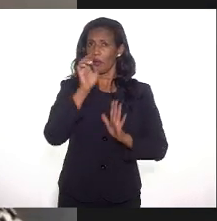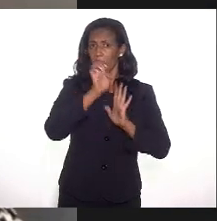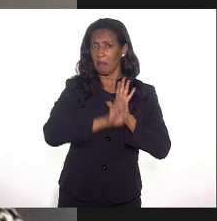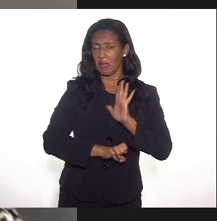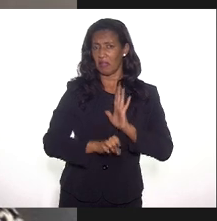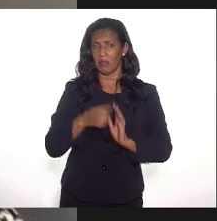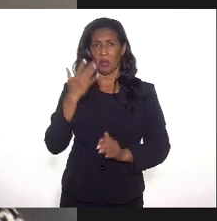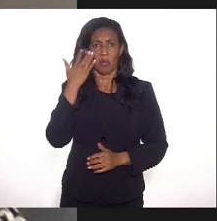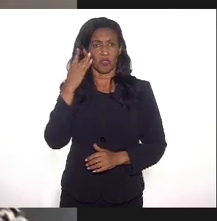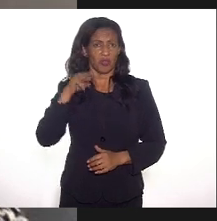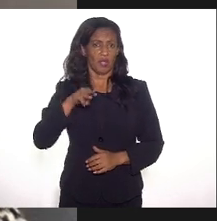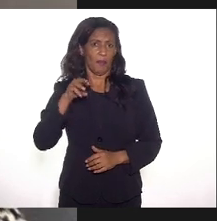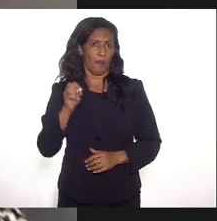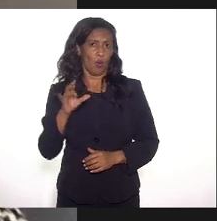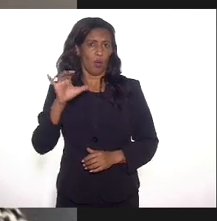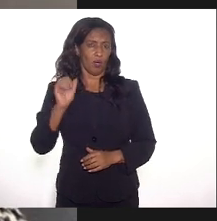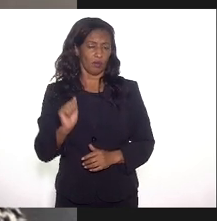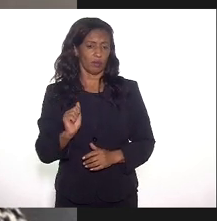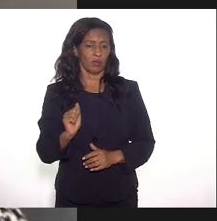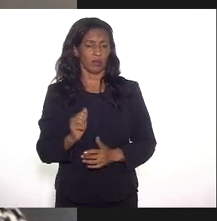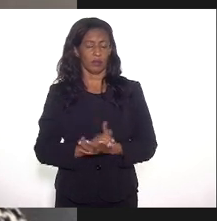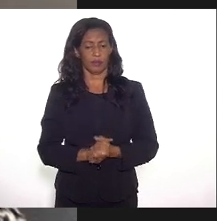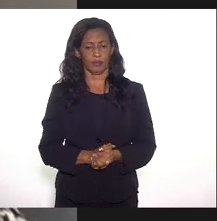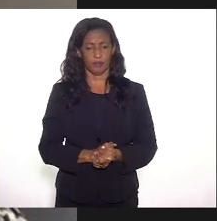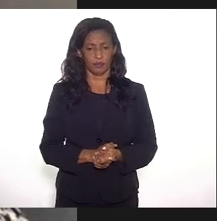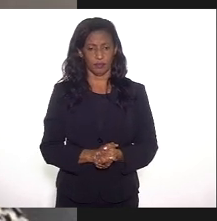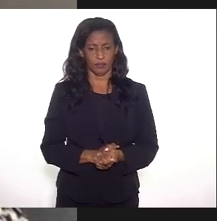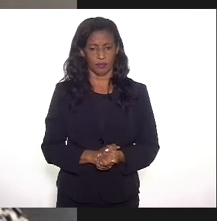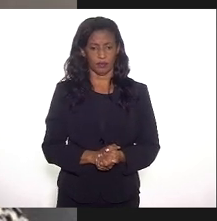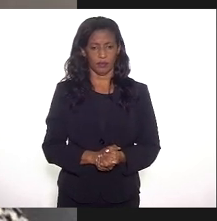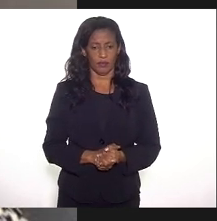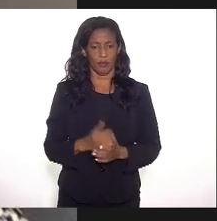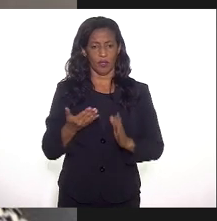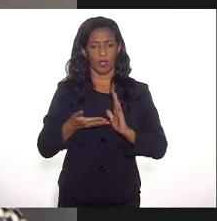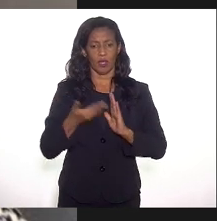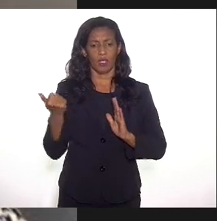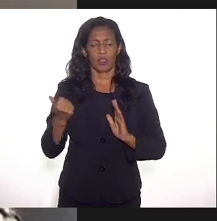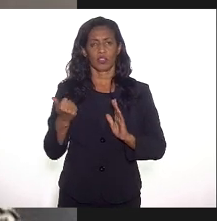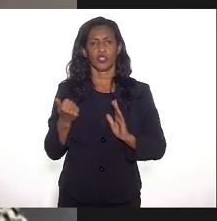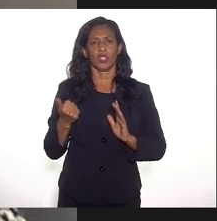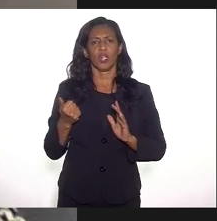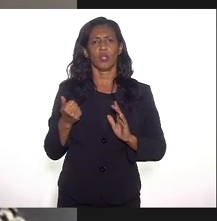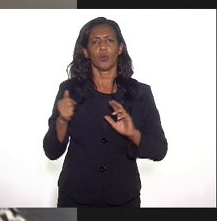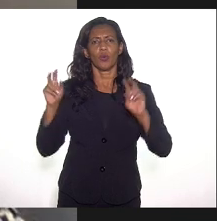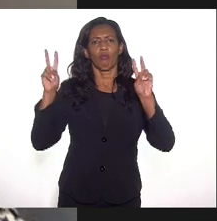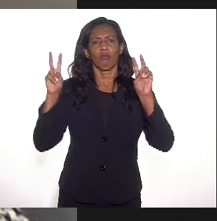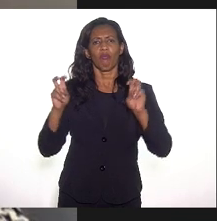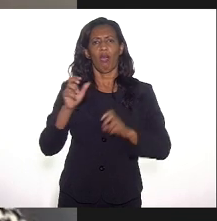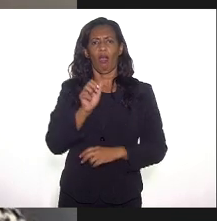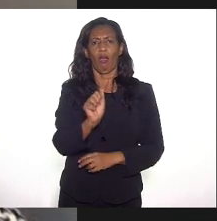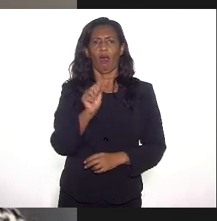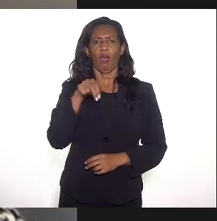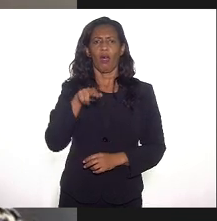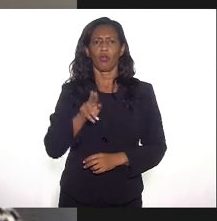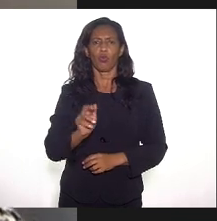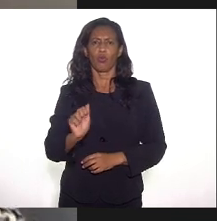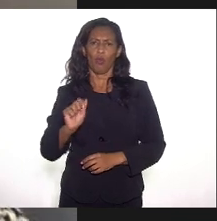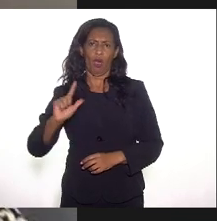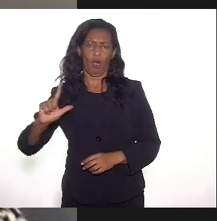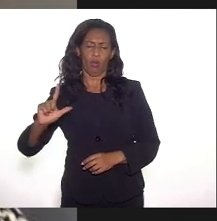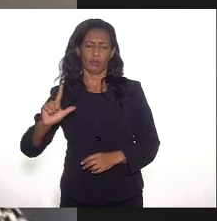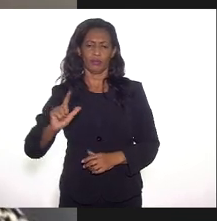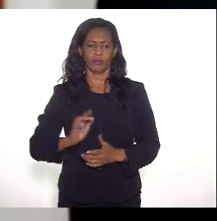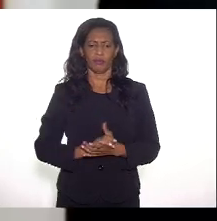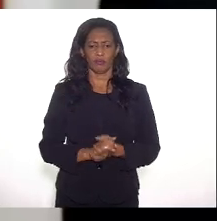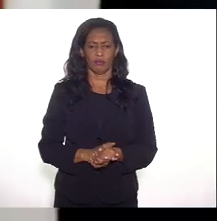foi da Mônica Francisco, retirando o termo anual. Mas aí, com a concepção de Vossa Excelência, eu